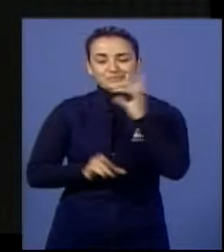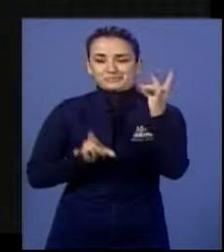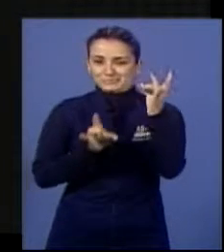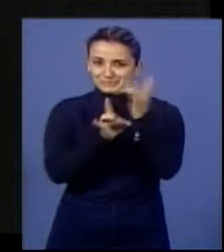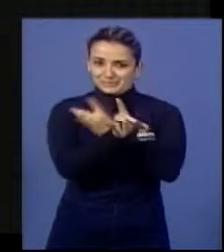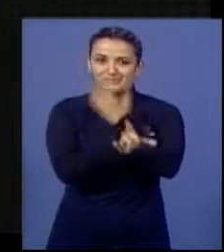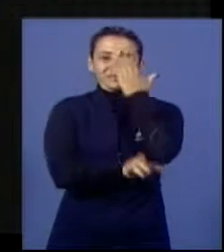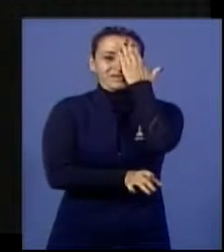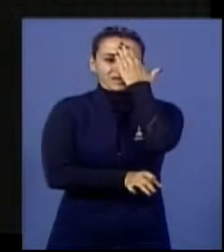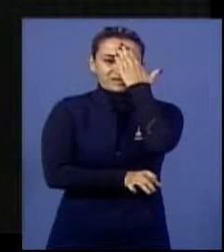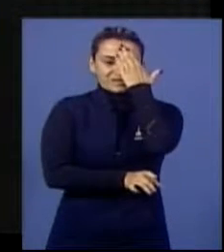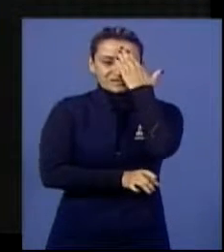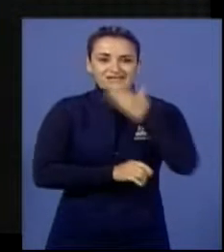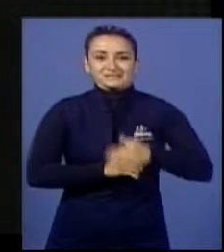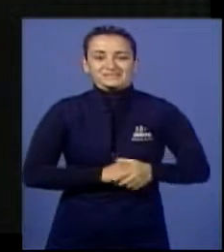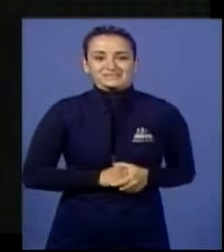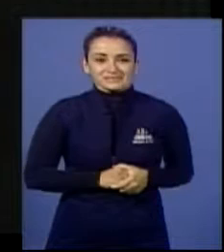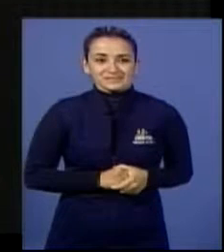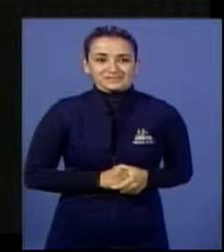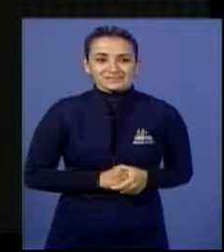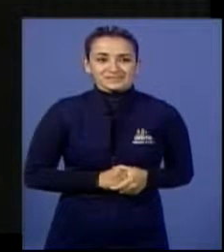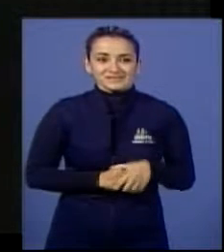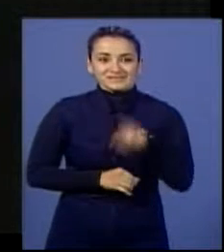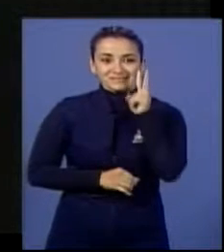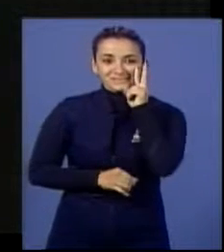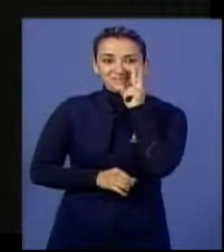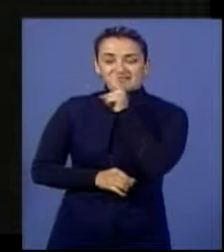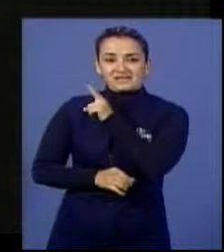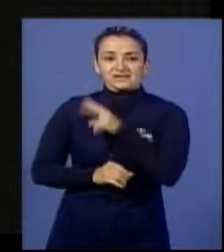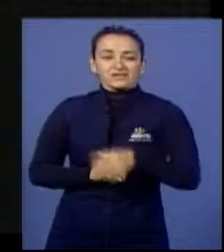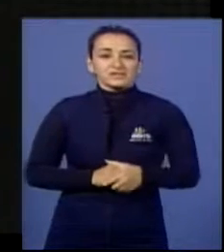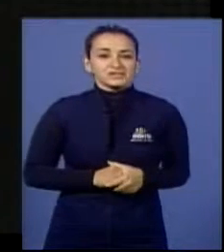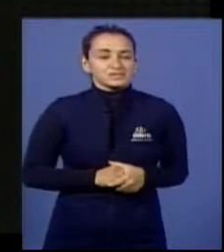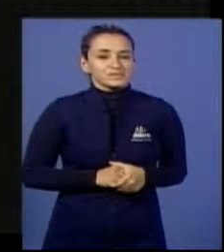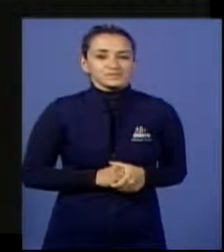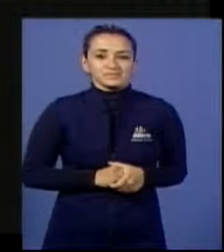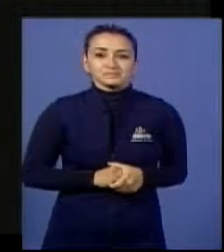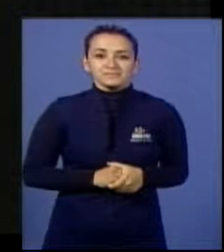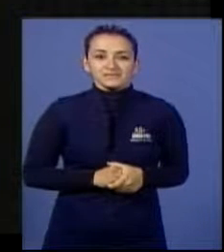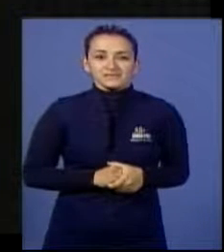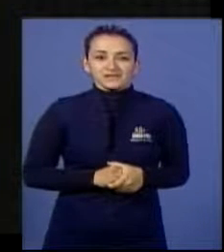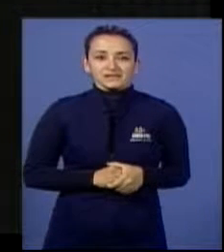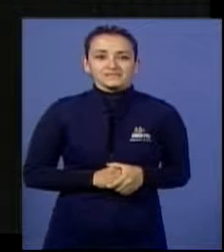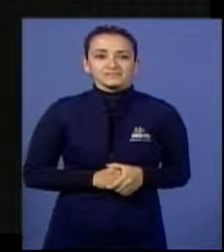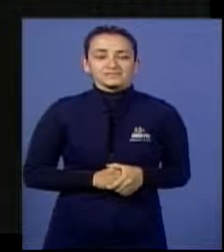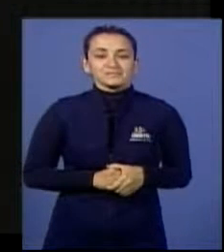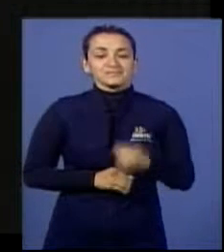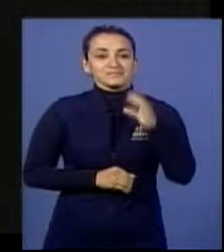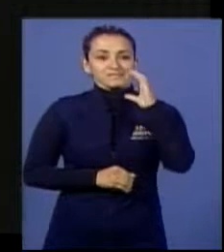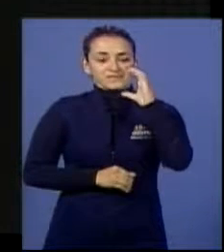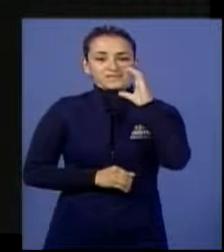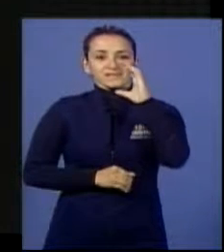ótimo. Química do carbono. Aí o carbono, o símbolo do carbono é...